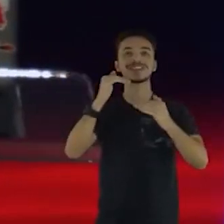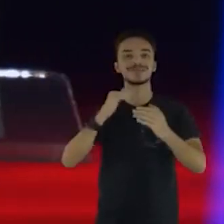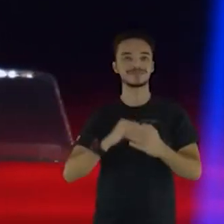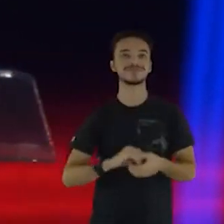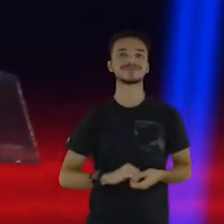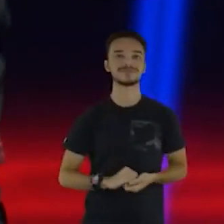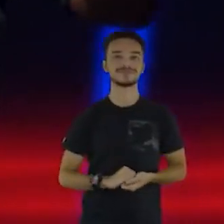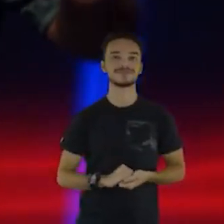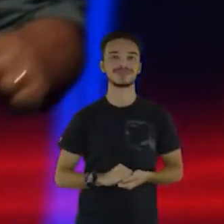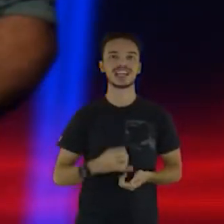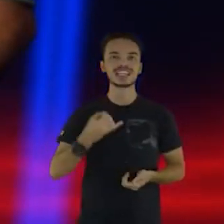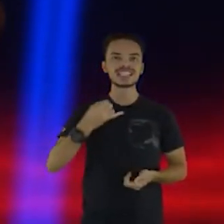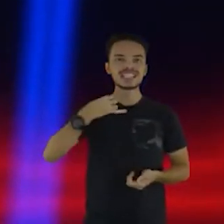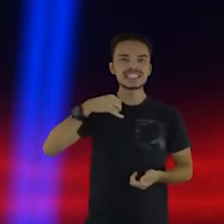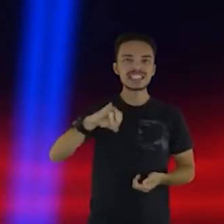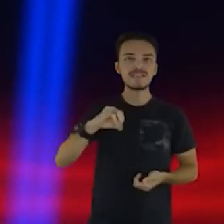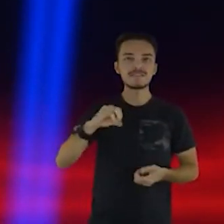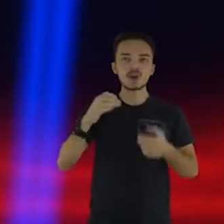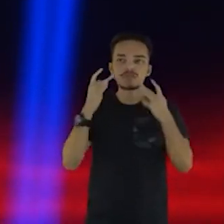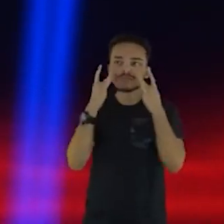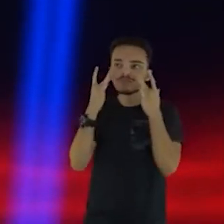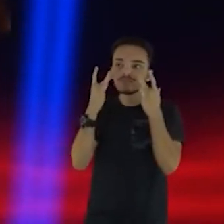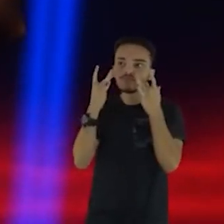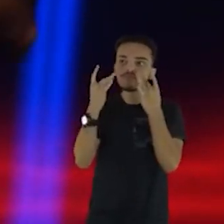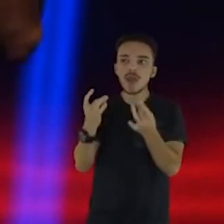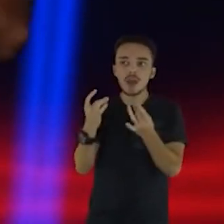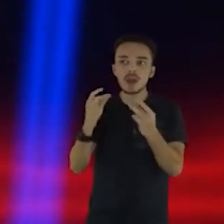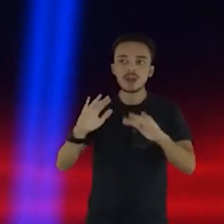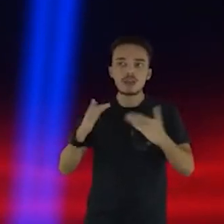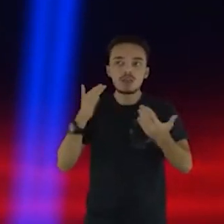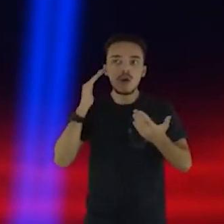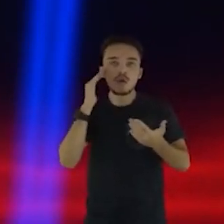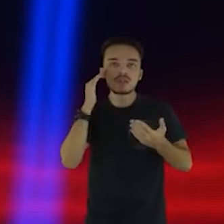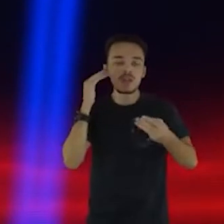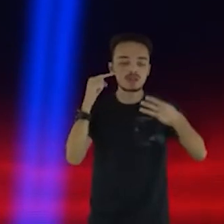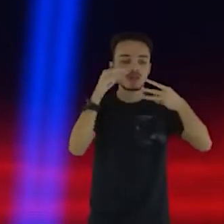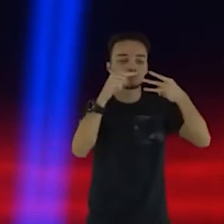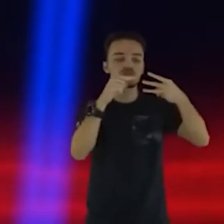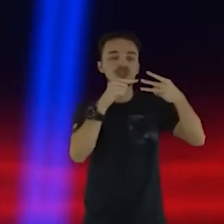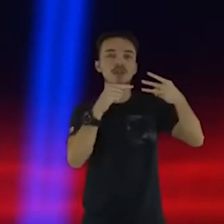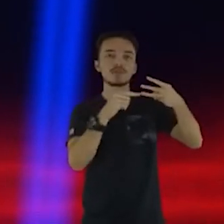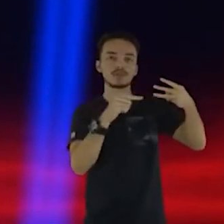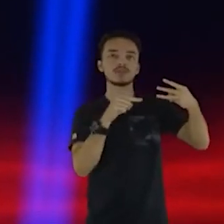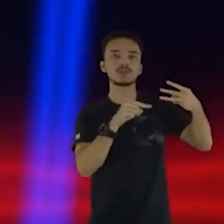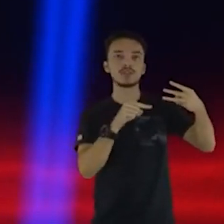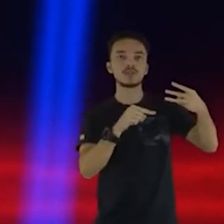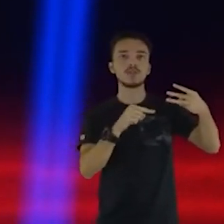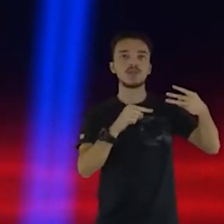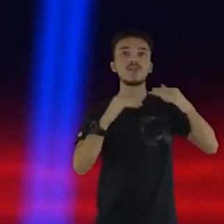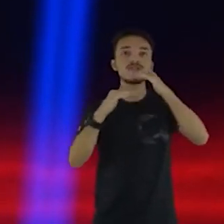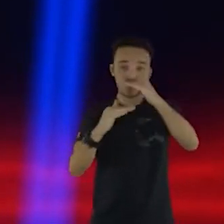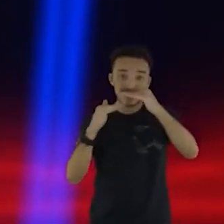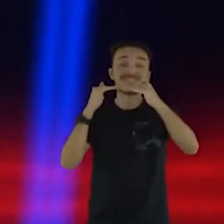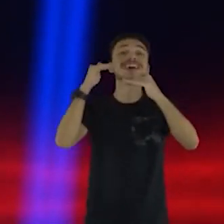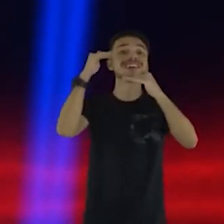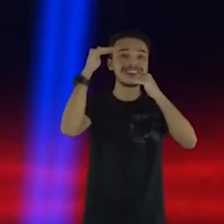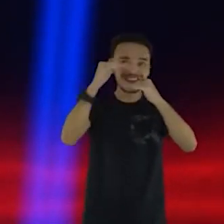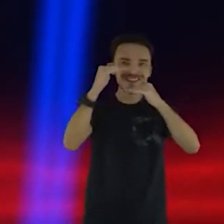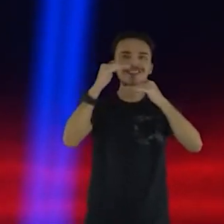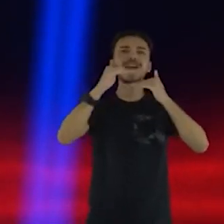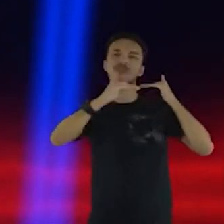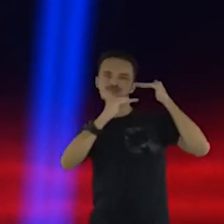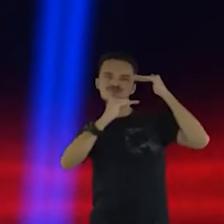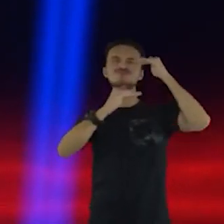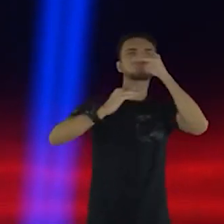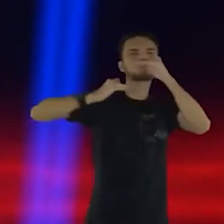Se você pegar essa palavra e você entender esses três princípios, você vai crescer muito, muito,